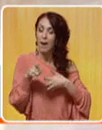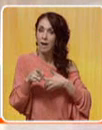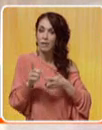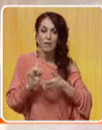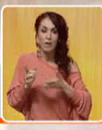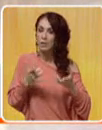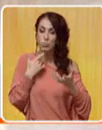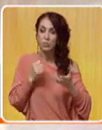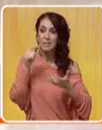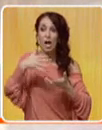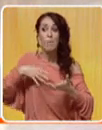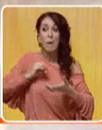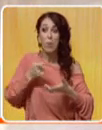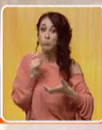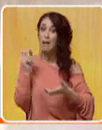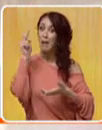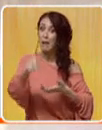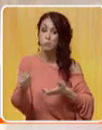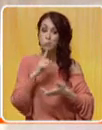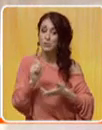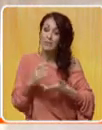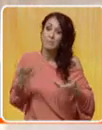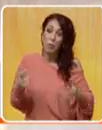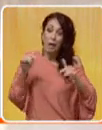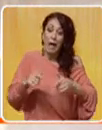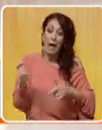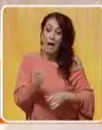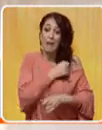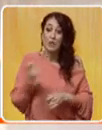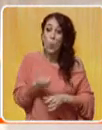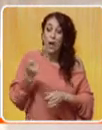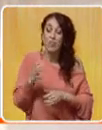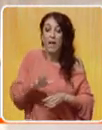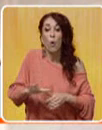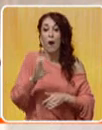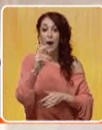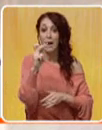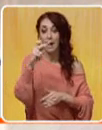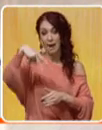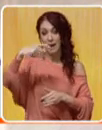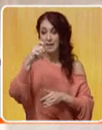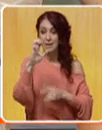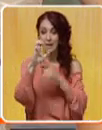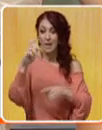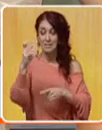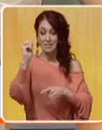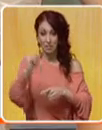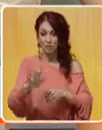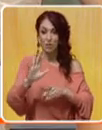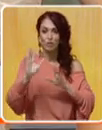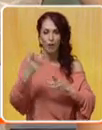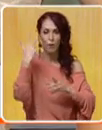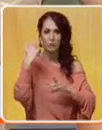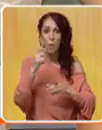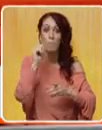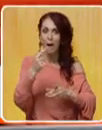não era possível ir a a a Espanha nesta altura de maneira que nós tínhamos casa alugado em caneças eu já tinha o cabelo cortado à à maneira do